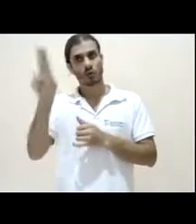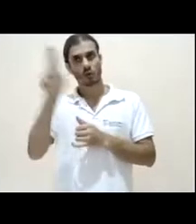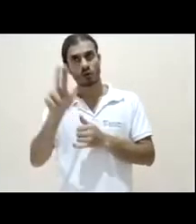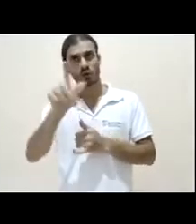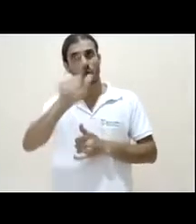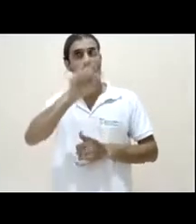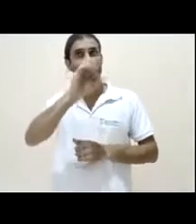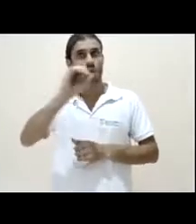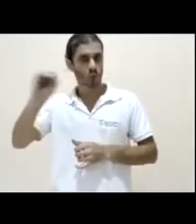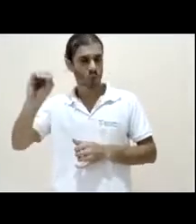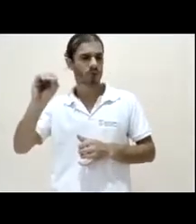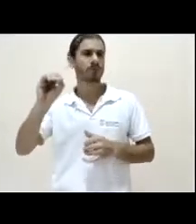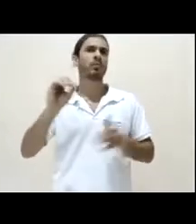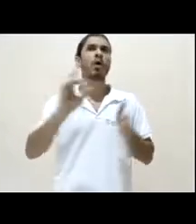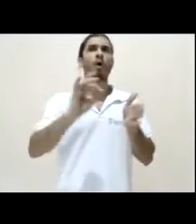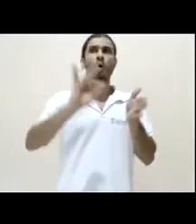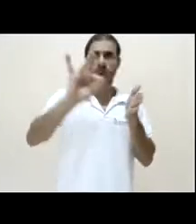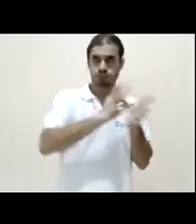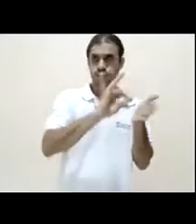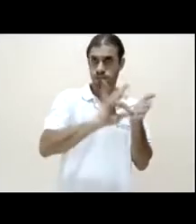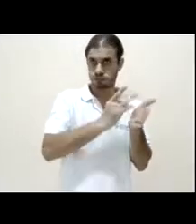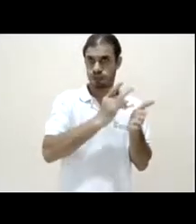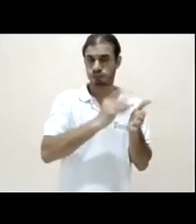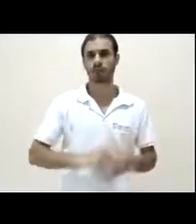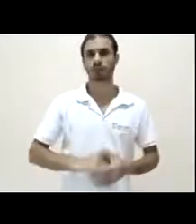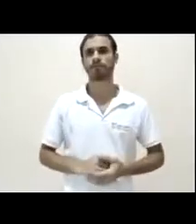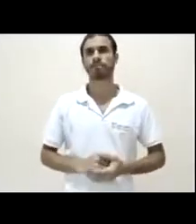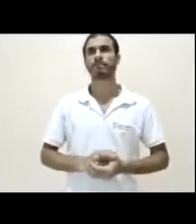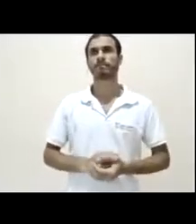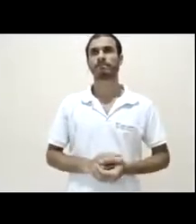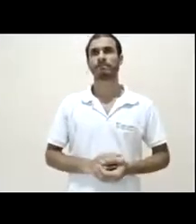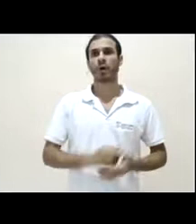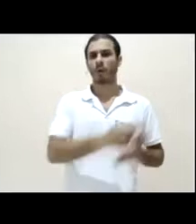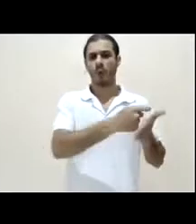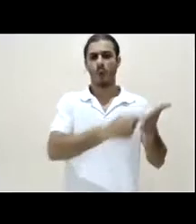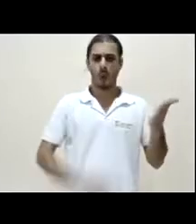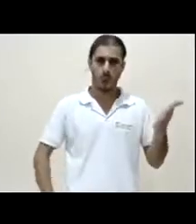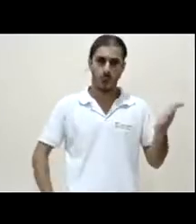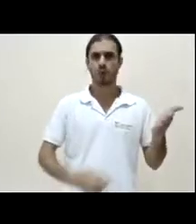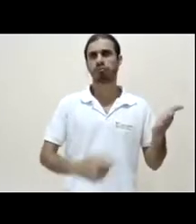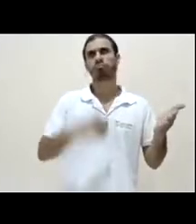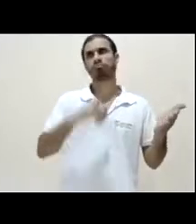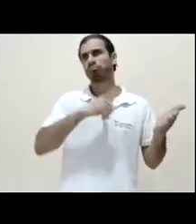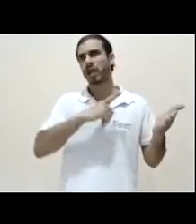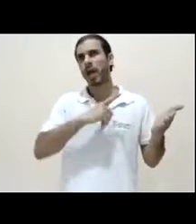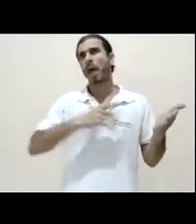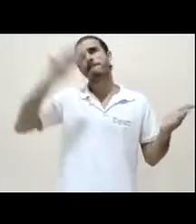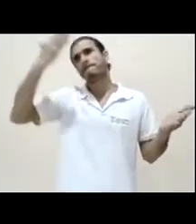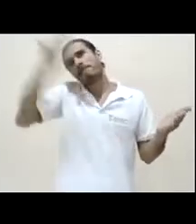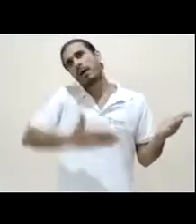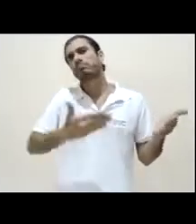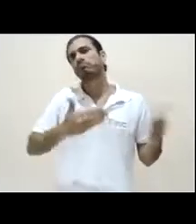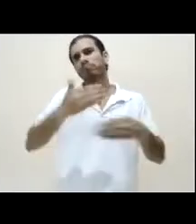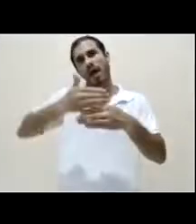acontecendo presencialmente, talvez a gente faça só tudo presencial, até o questionário para coleta de dados,